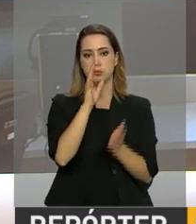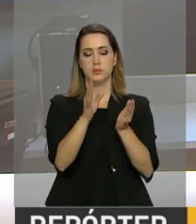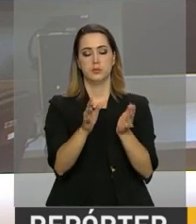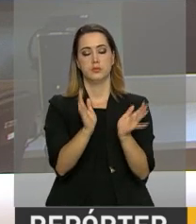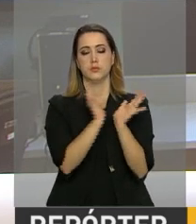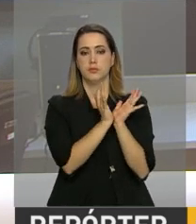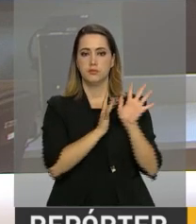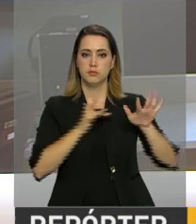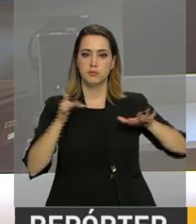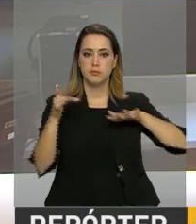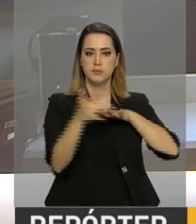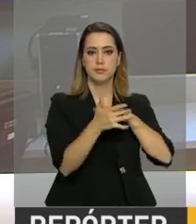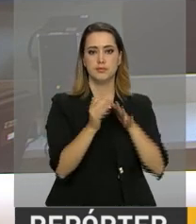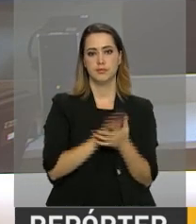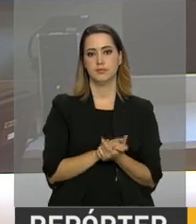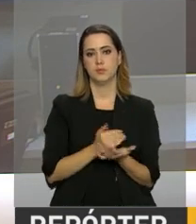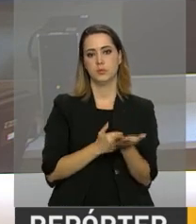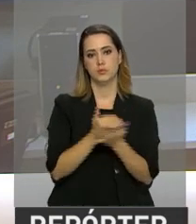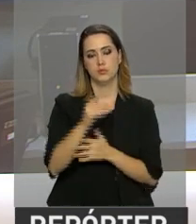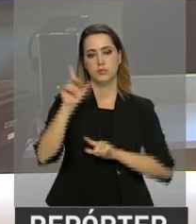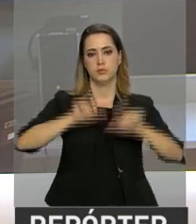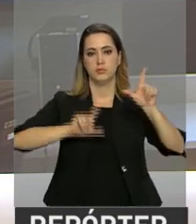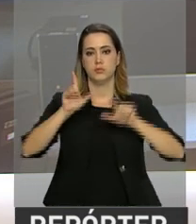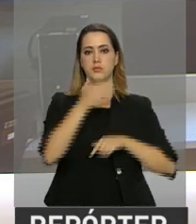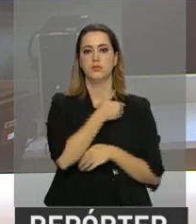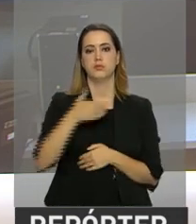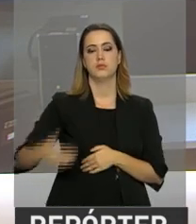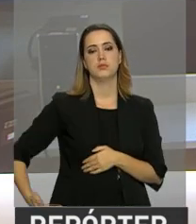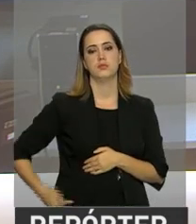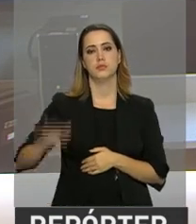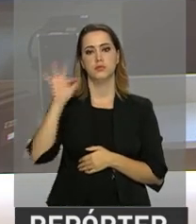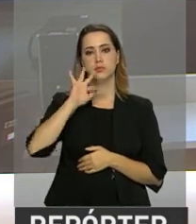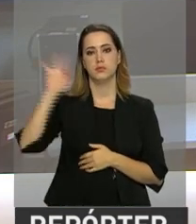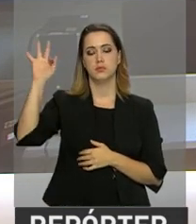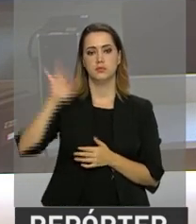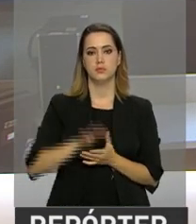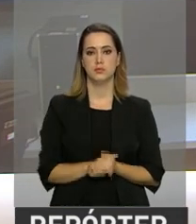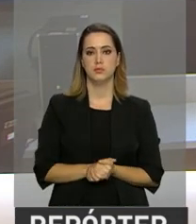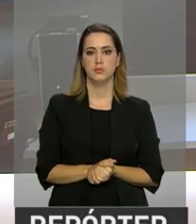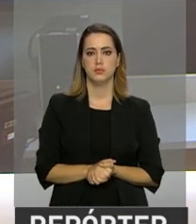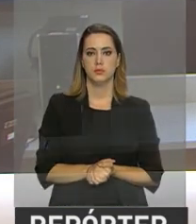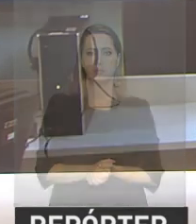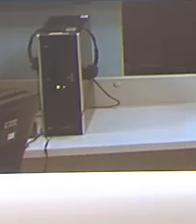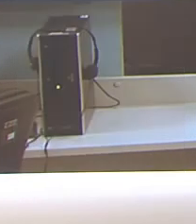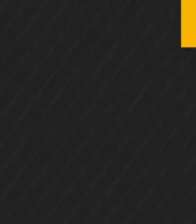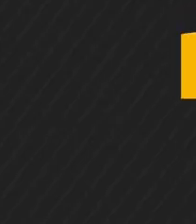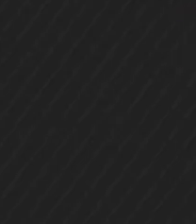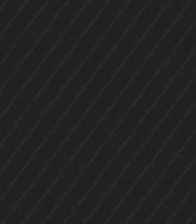novidades também pelas redes sociais e continue com a gente aqui na NBR, a TV do Governo Federal.